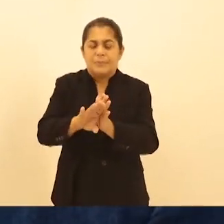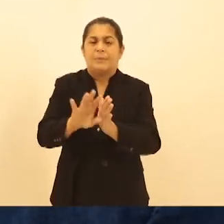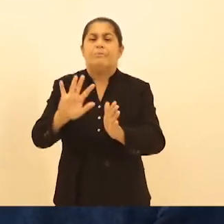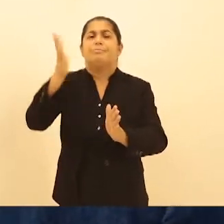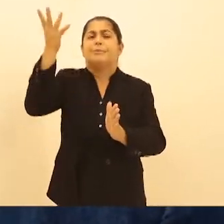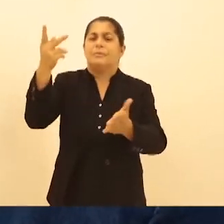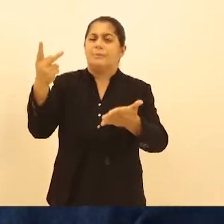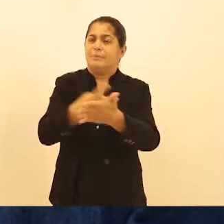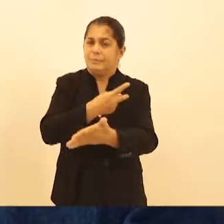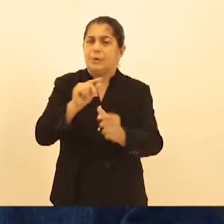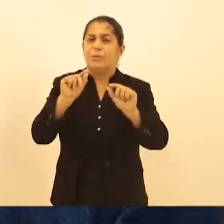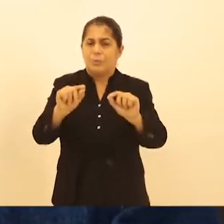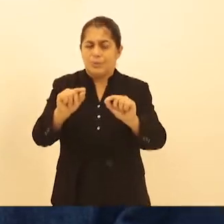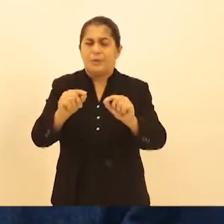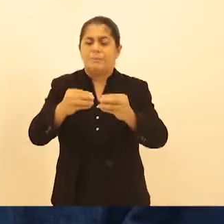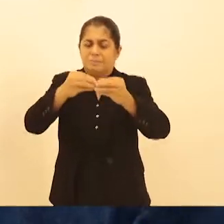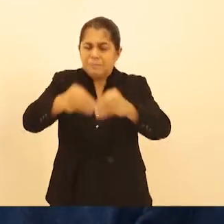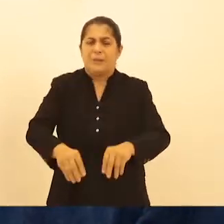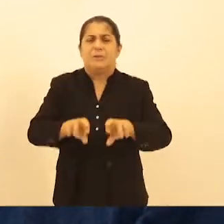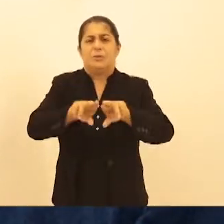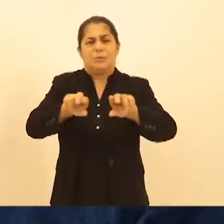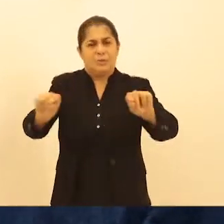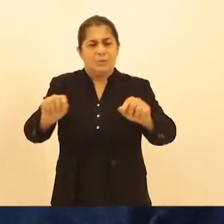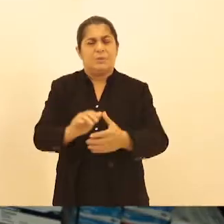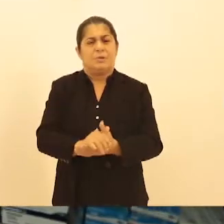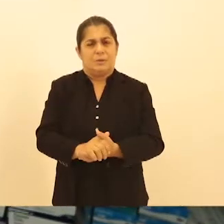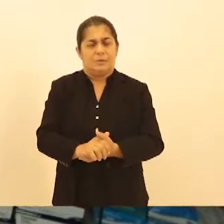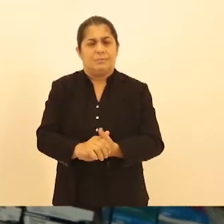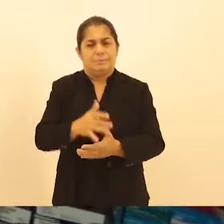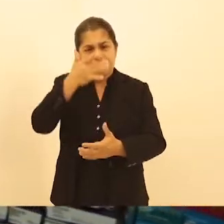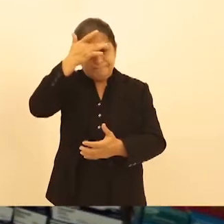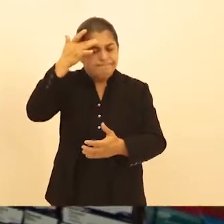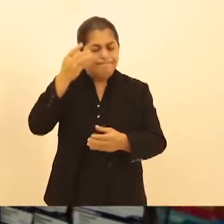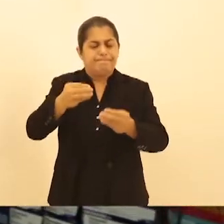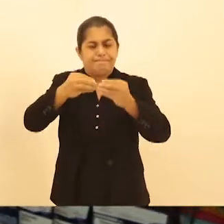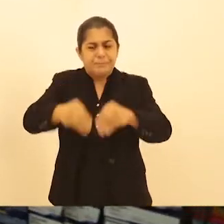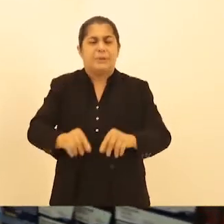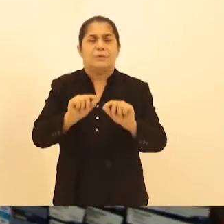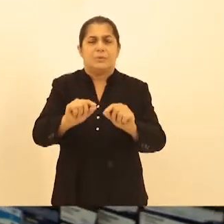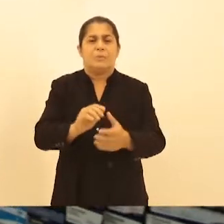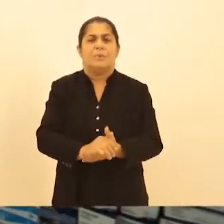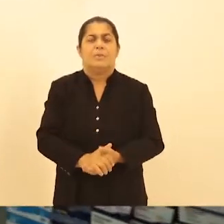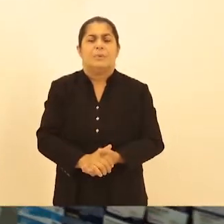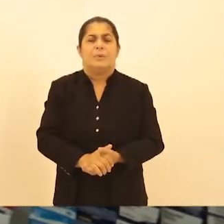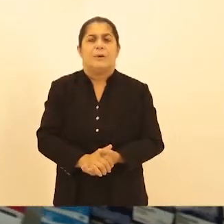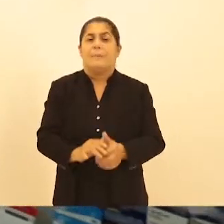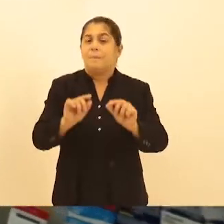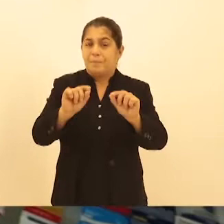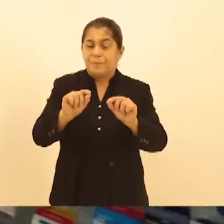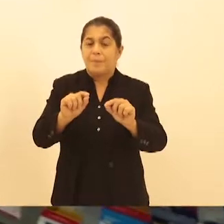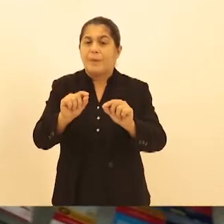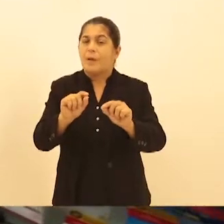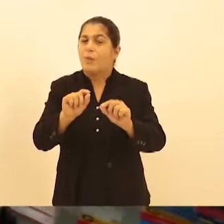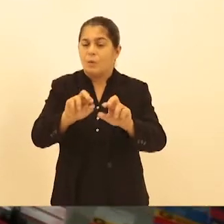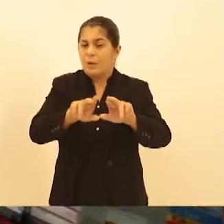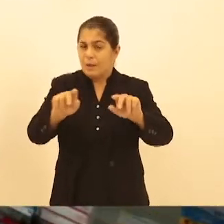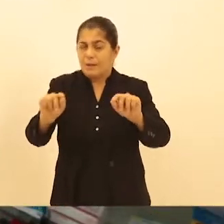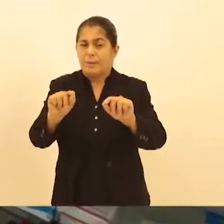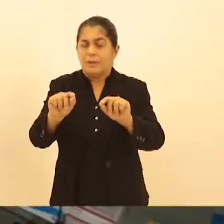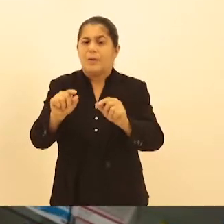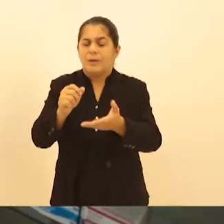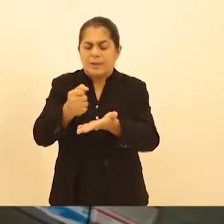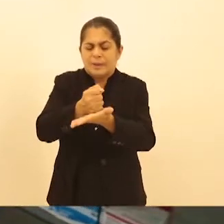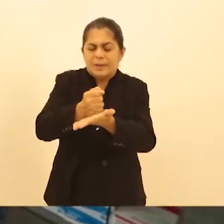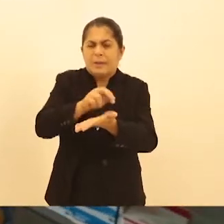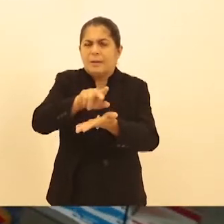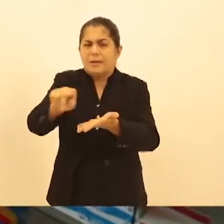e vai trazer danos para o paciente o aviso sobre o recolhimento desses produtos farmacêuticos já foi